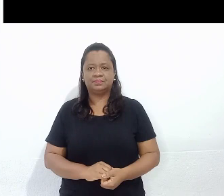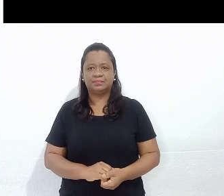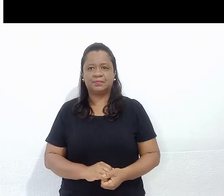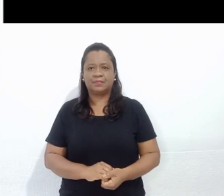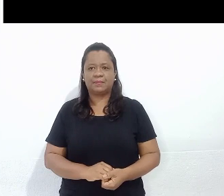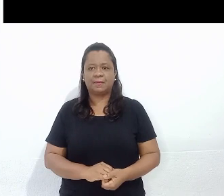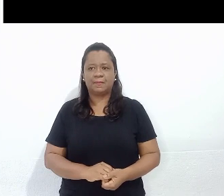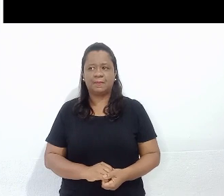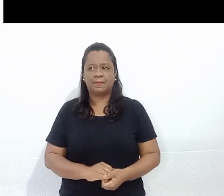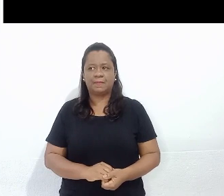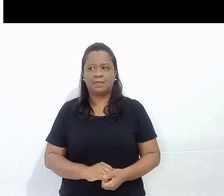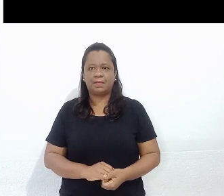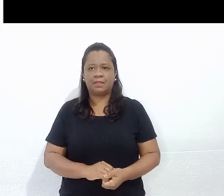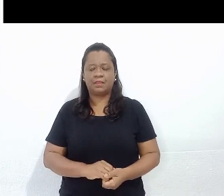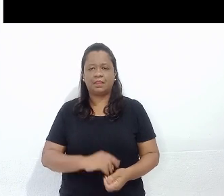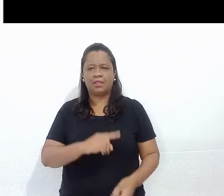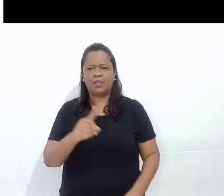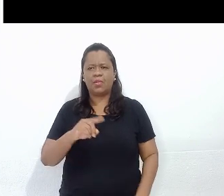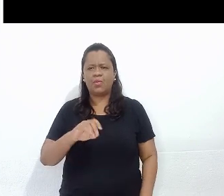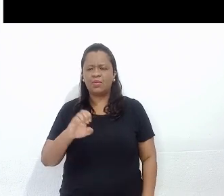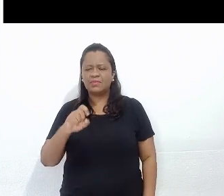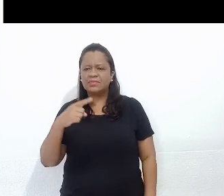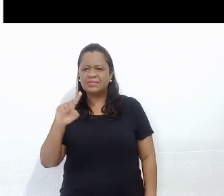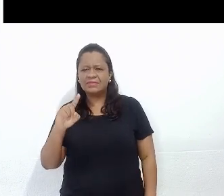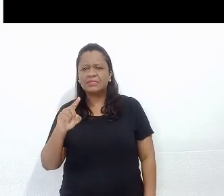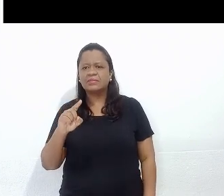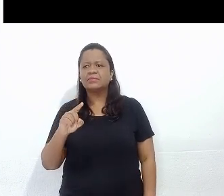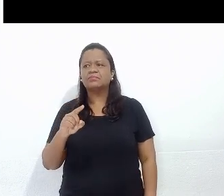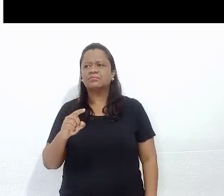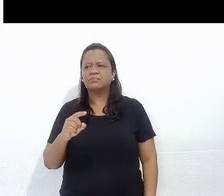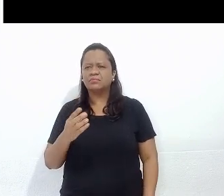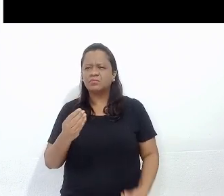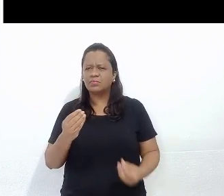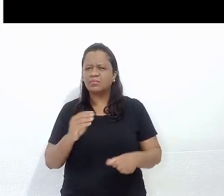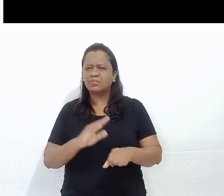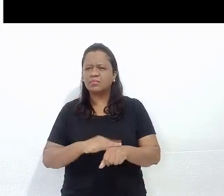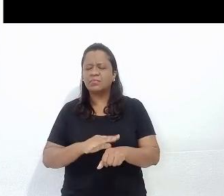Zé, temos aí bastante tempo, né?